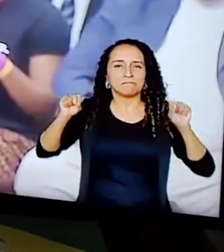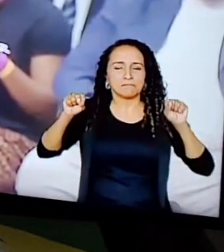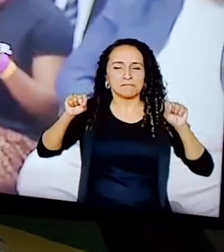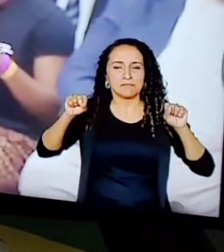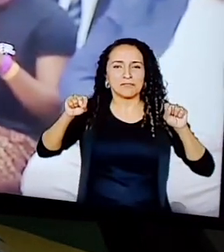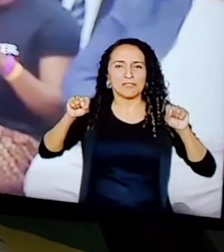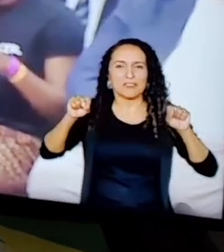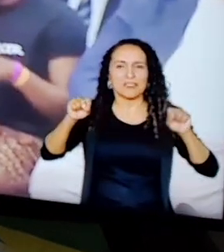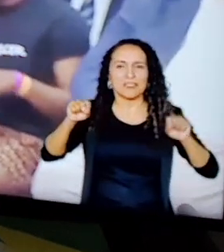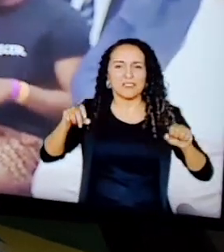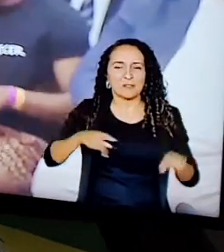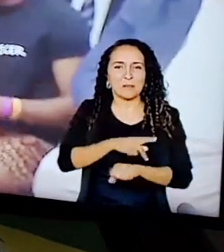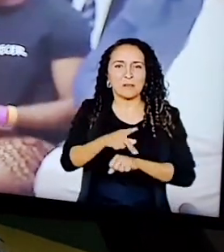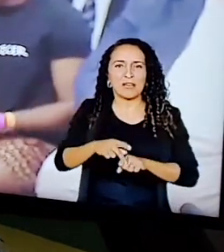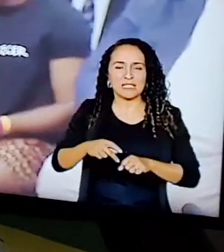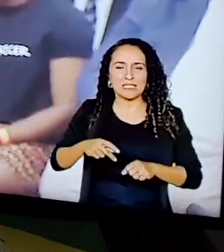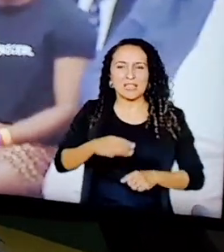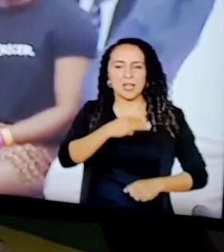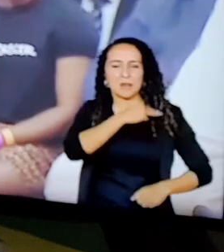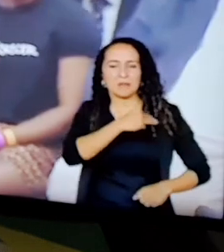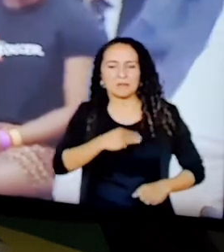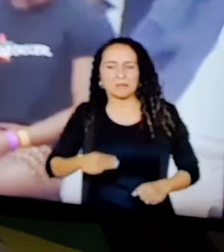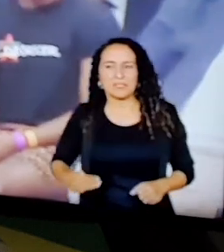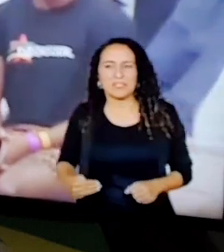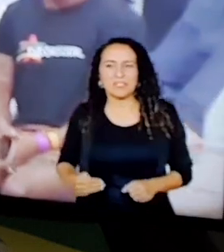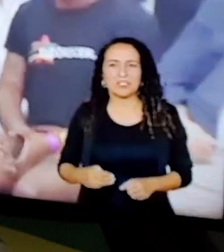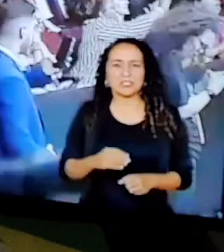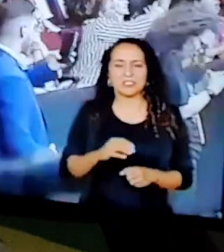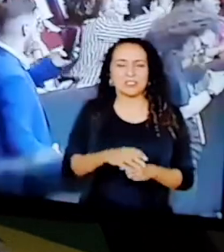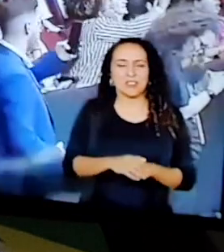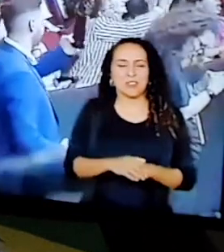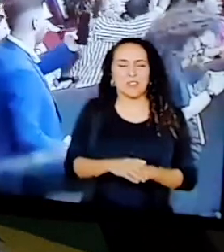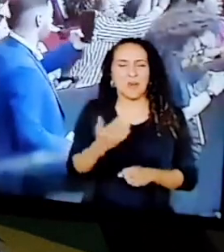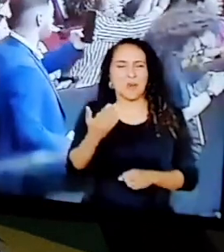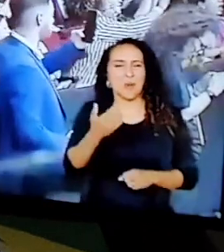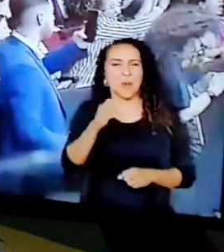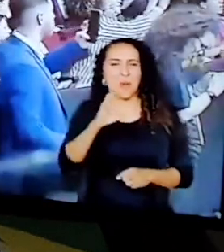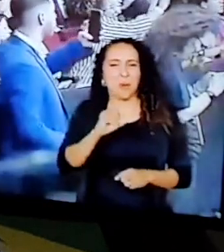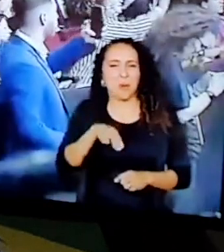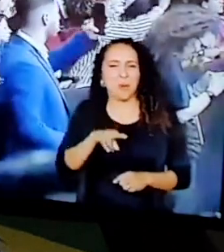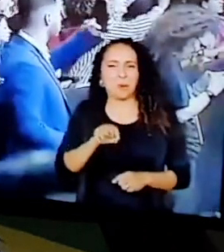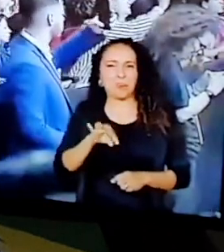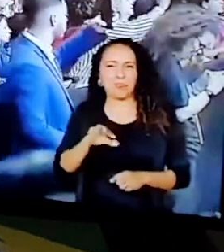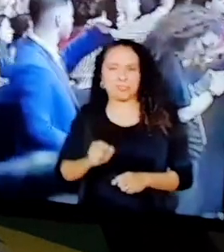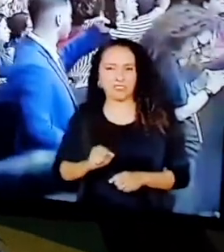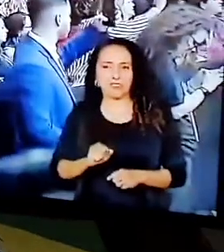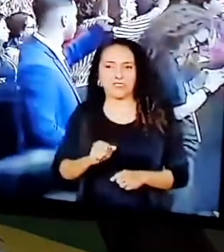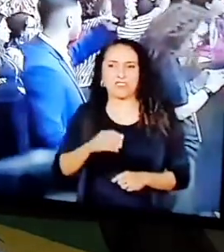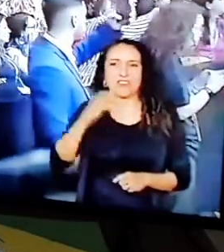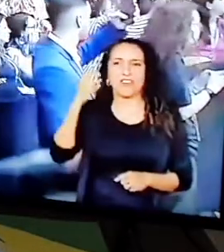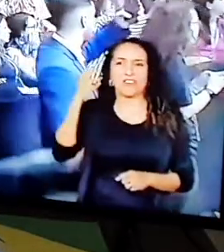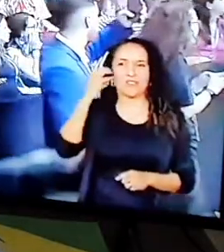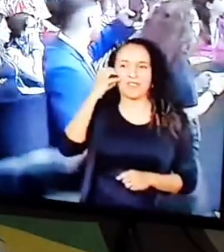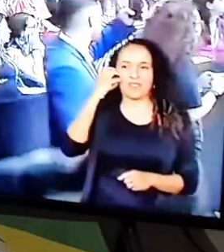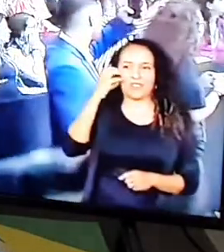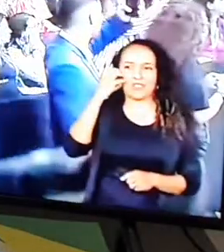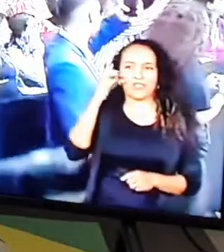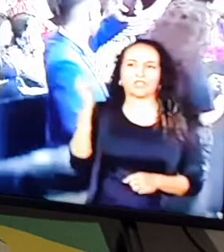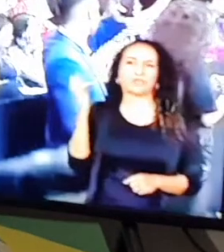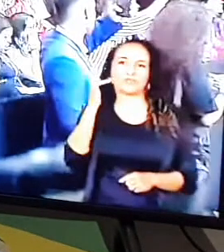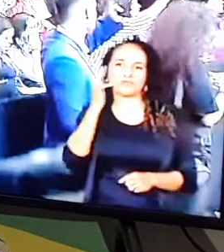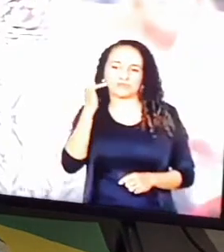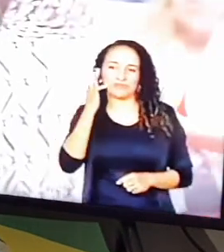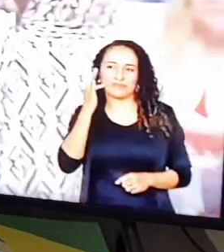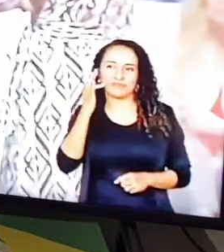país um ministro comunista, um companheiro da qualidade do..." profeta Dio. Tá